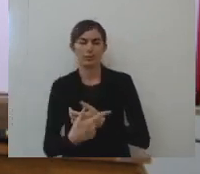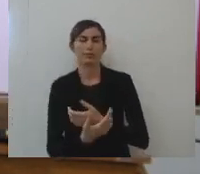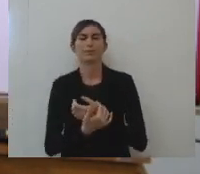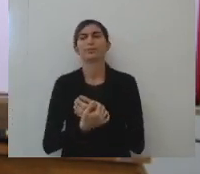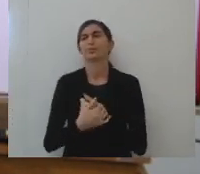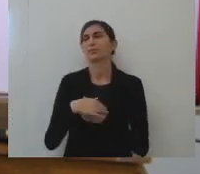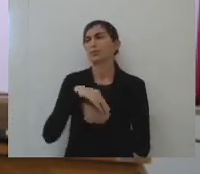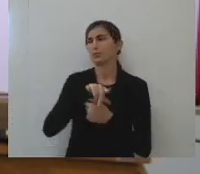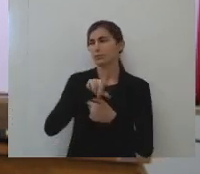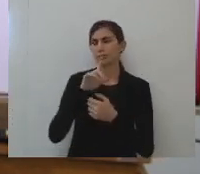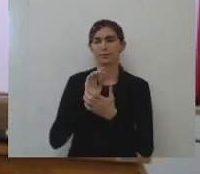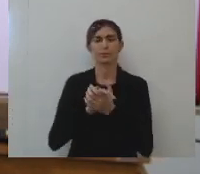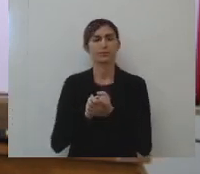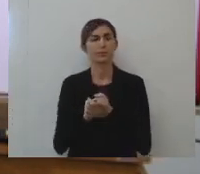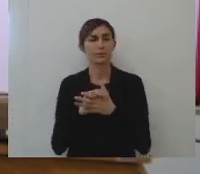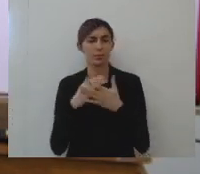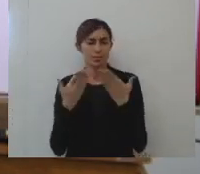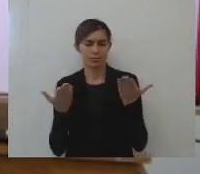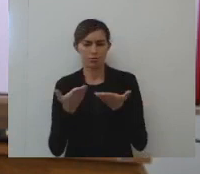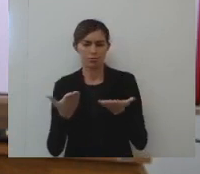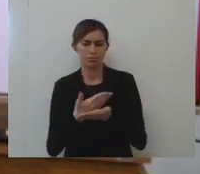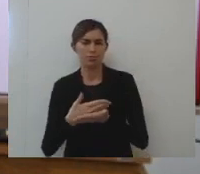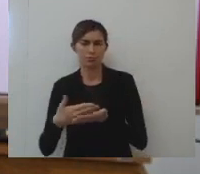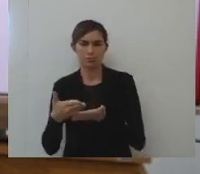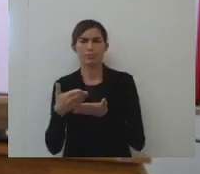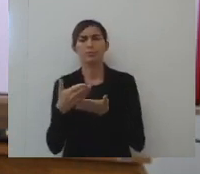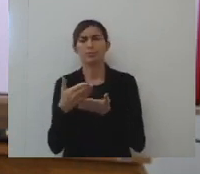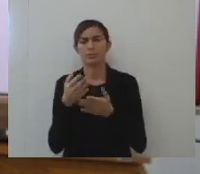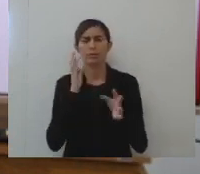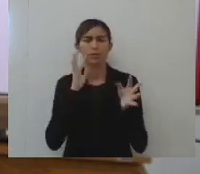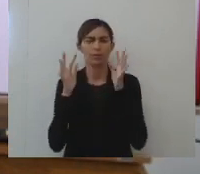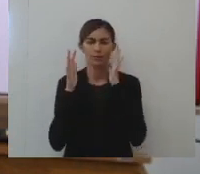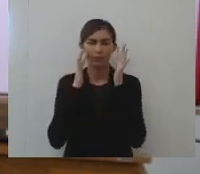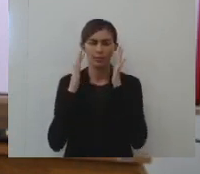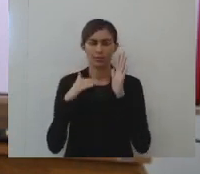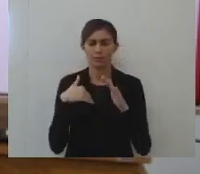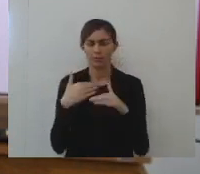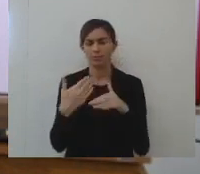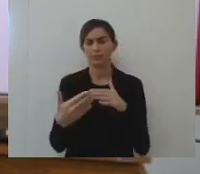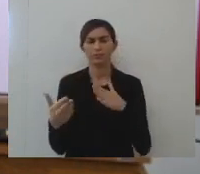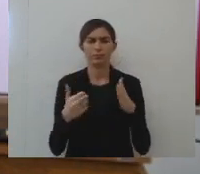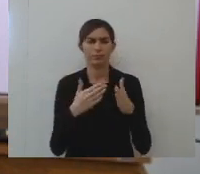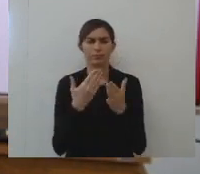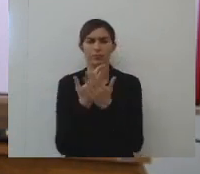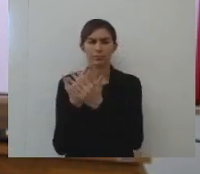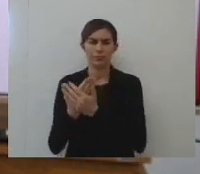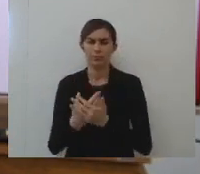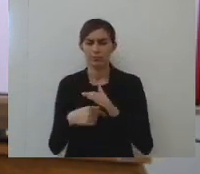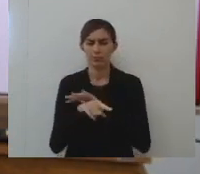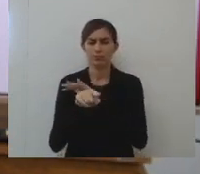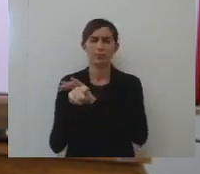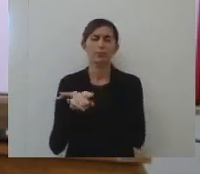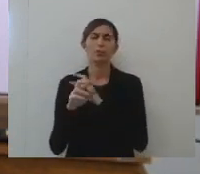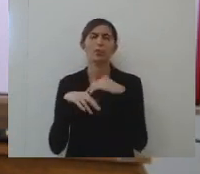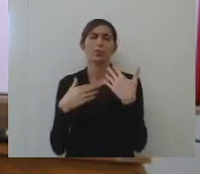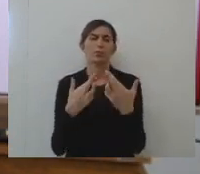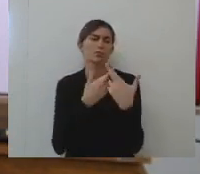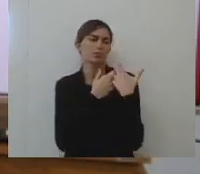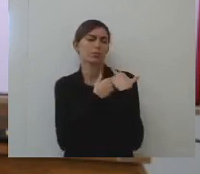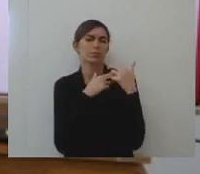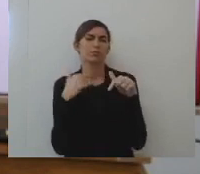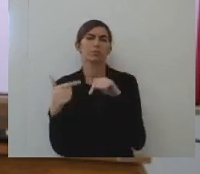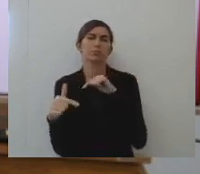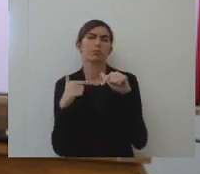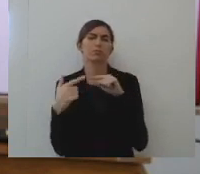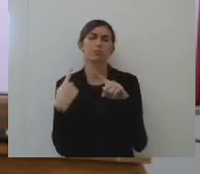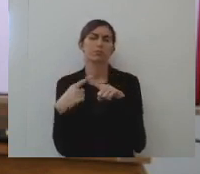Negabits, certo? E para a gente começar, a gente vai fazer reflexão durante a aula, né? Eu faço uma pergunta: qual que é a função do trabalho?